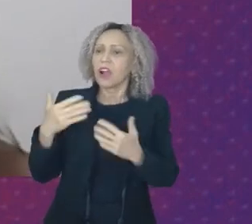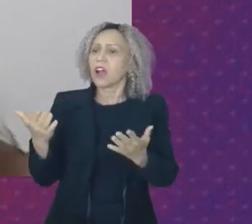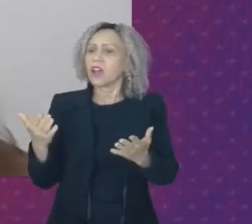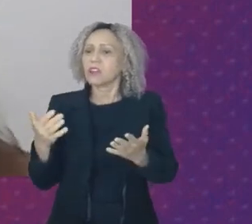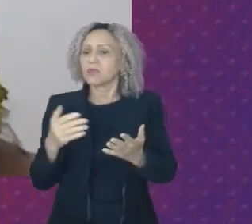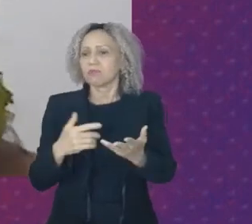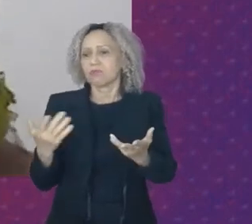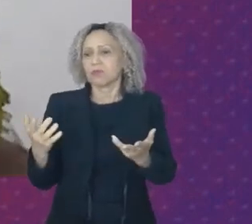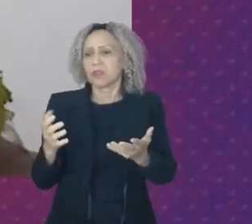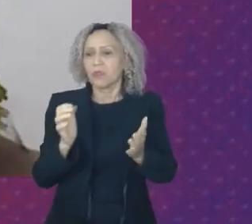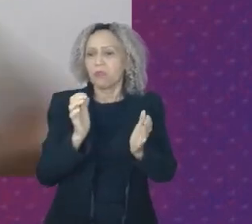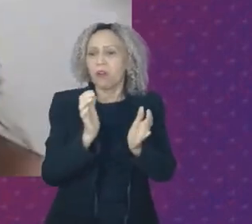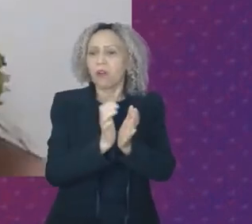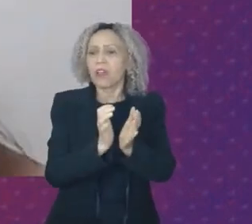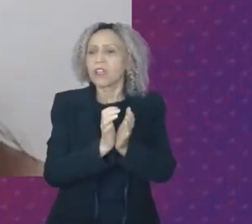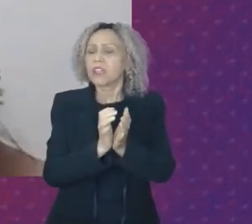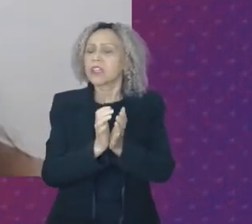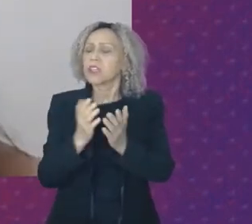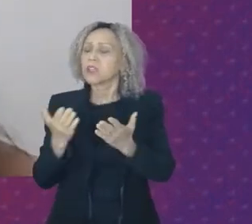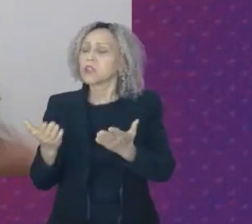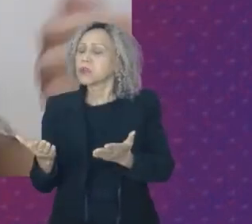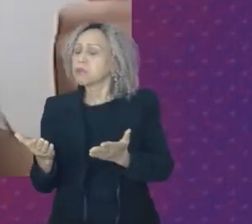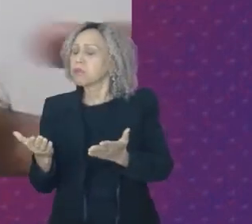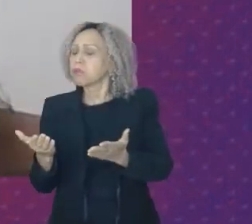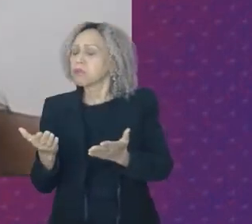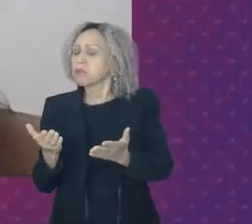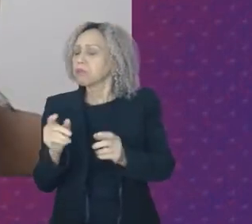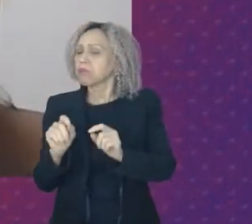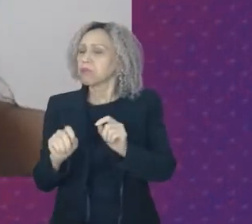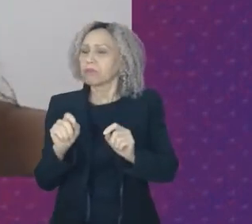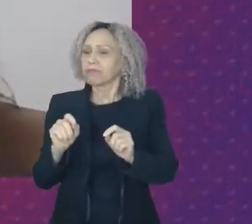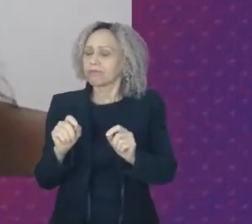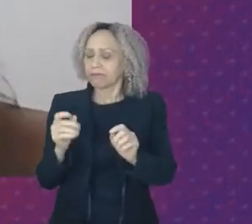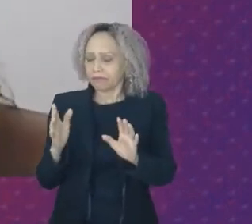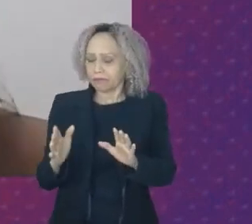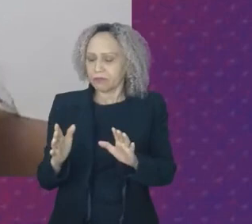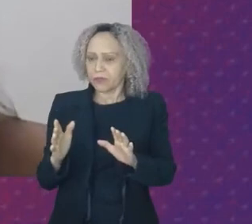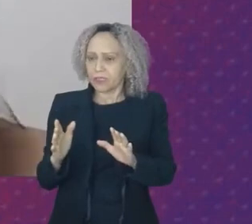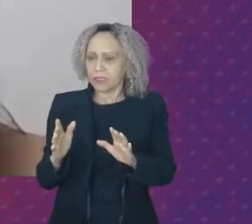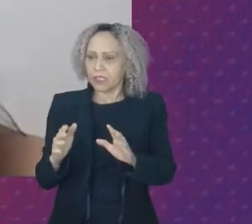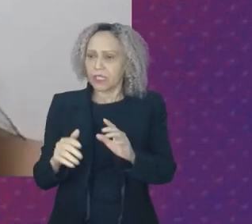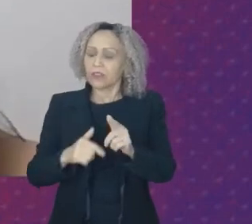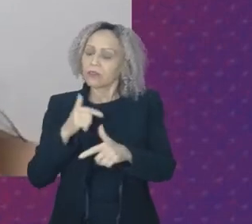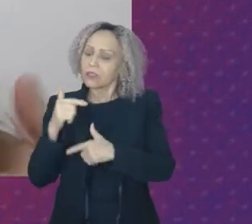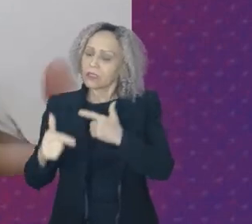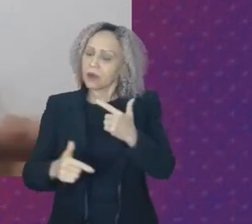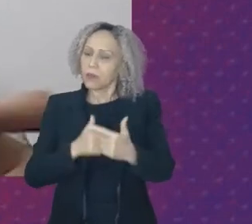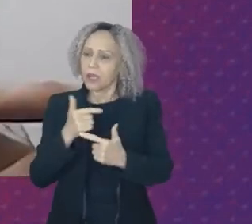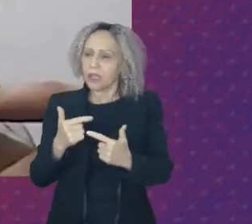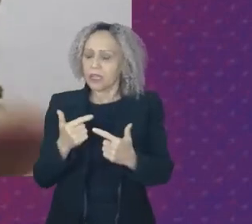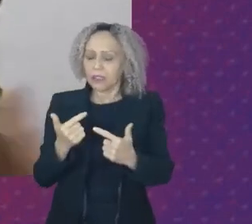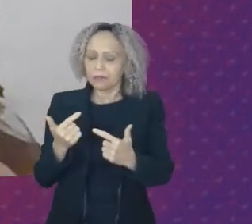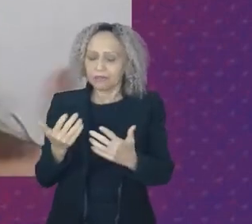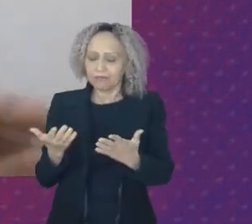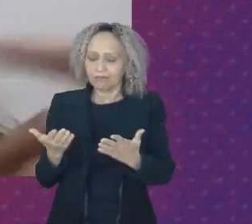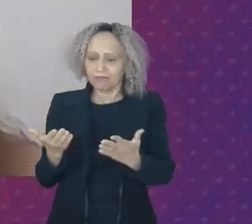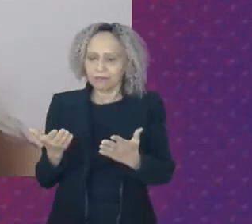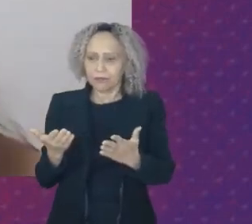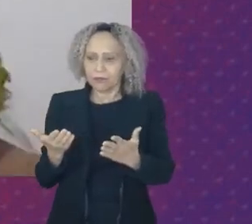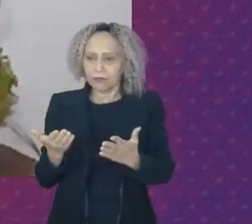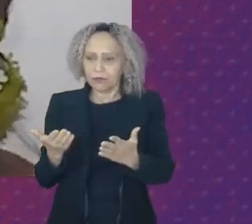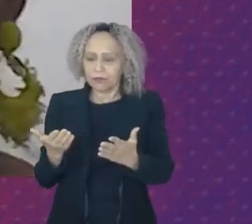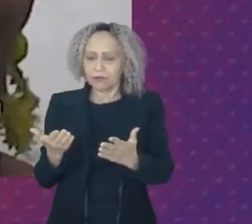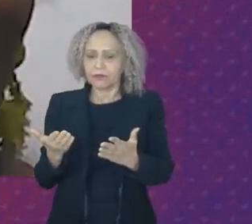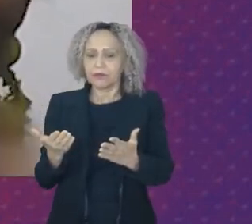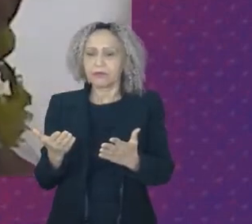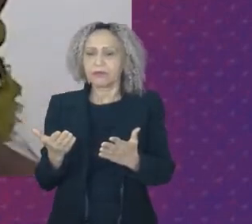realmente a gente consegue trabalhar dentro da realidade prática. Às vezes a gente